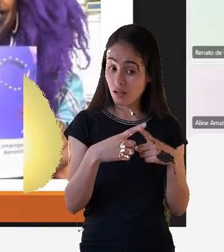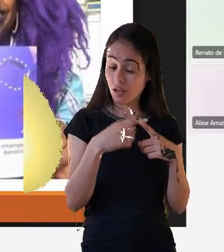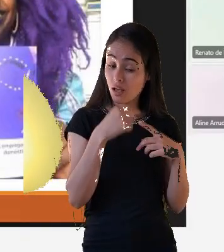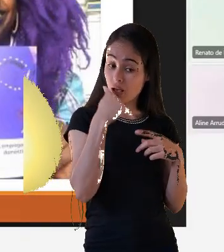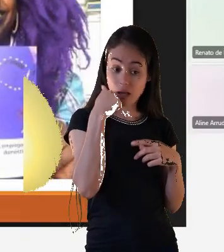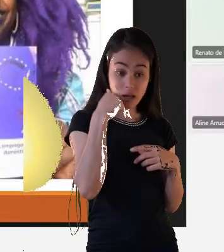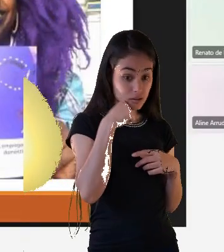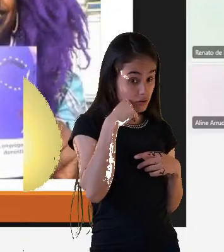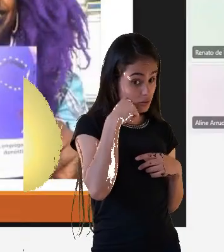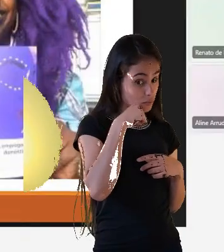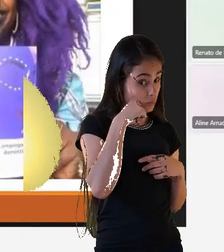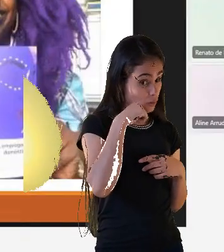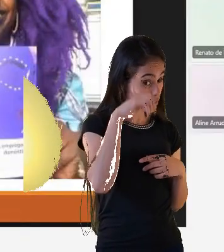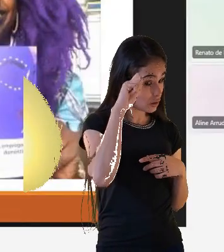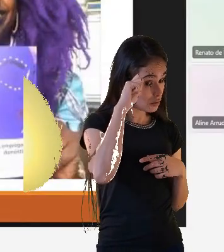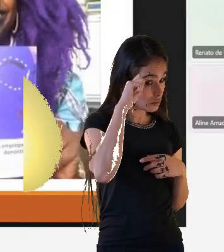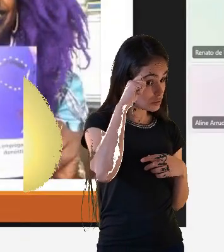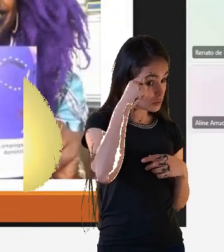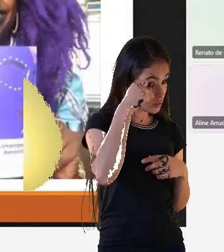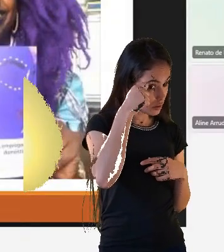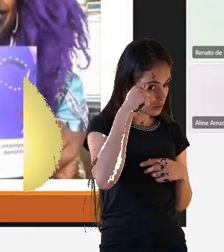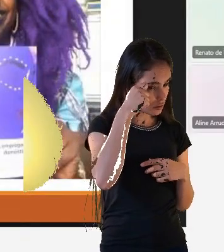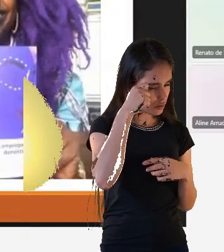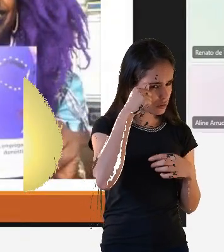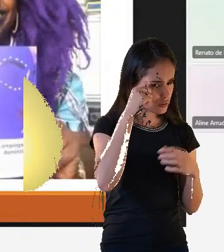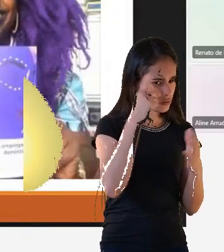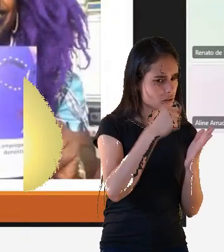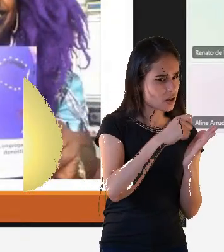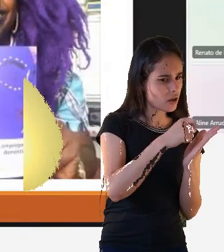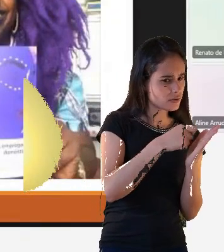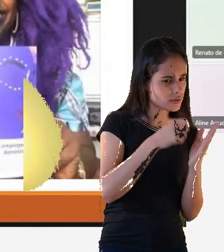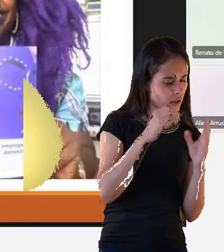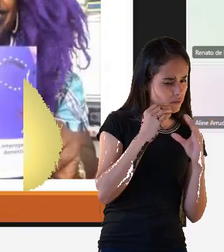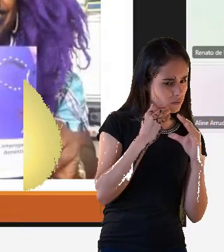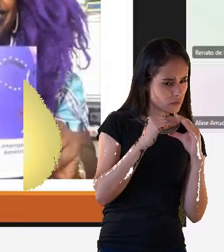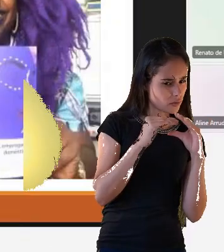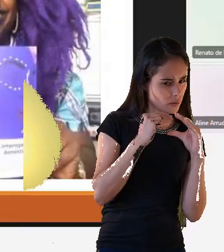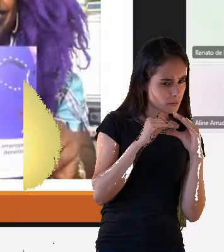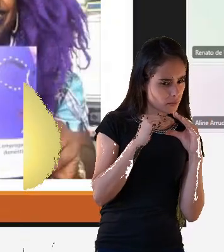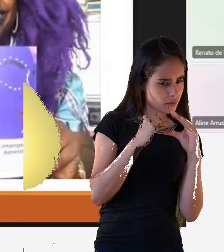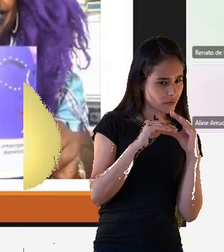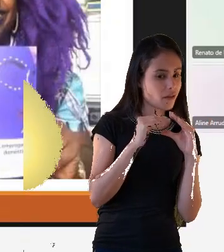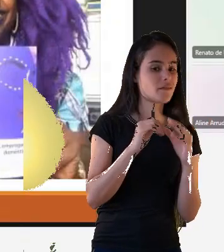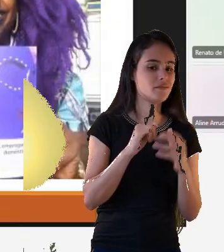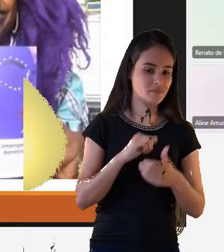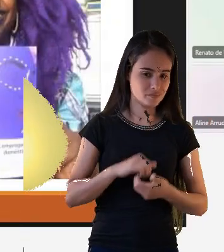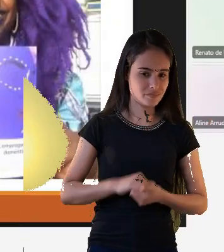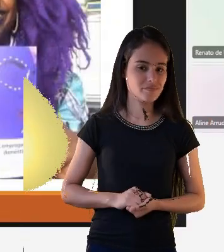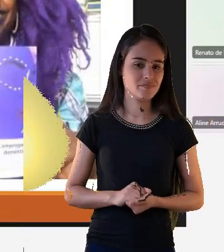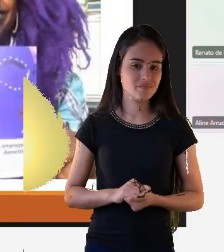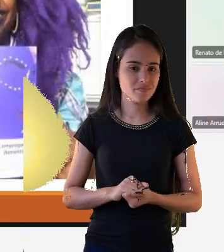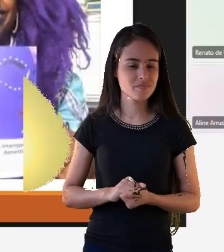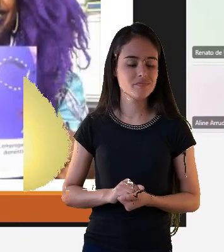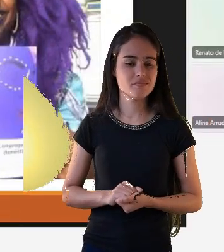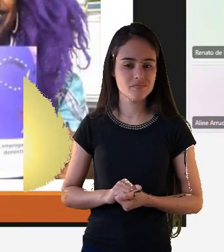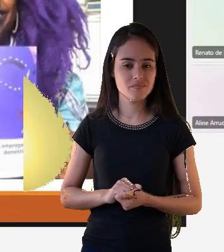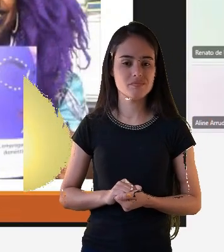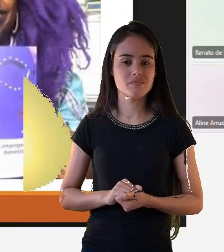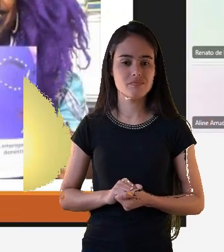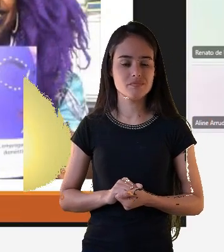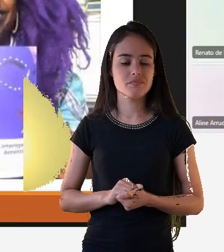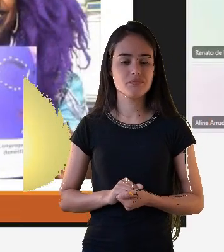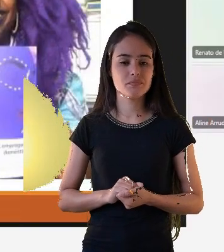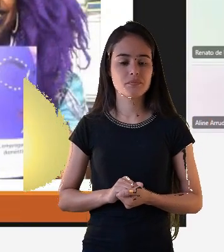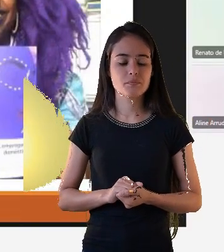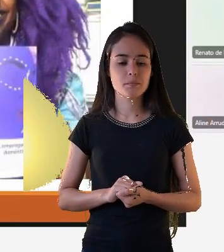depoimentos na sua página, né, do Facebook. E ela acabou sendo essa porta-voz, assim, né? E eu trouxe